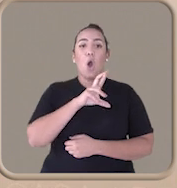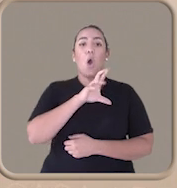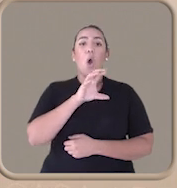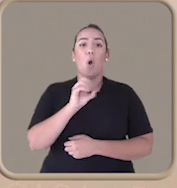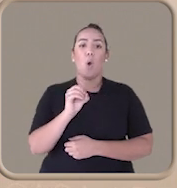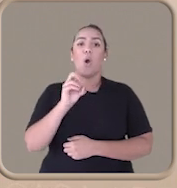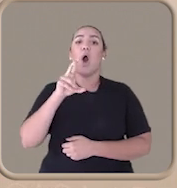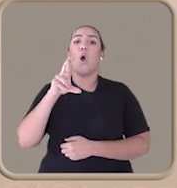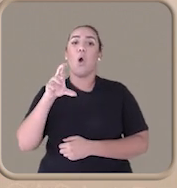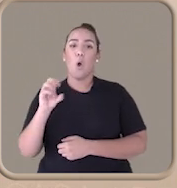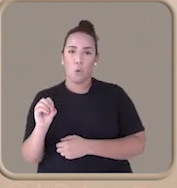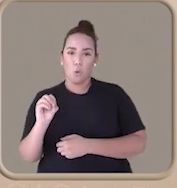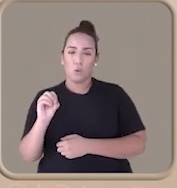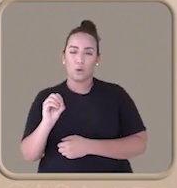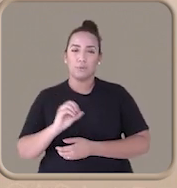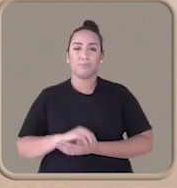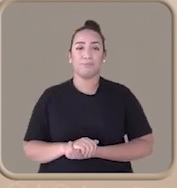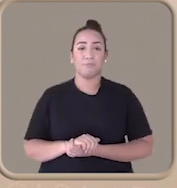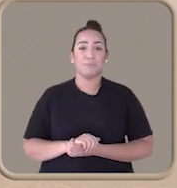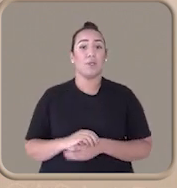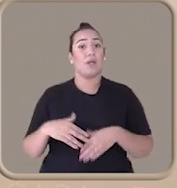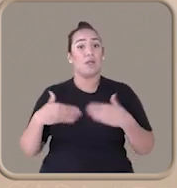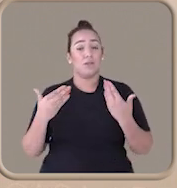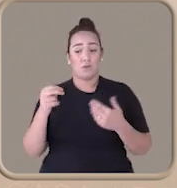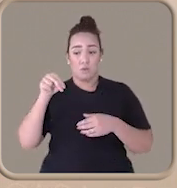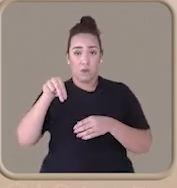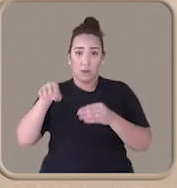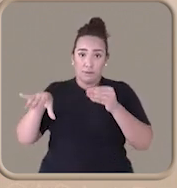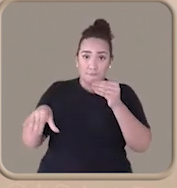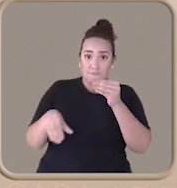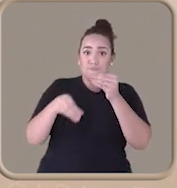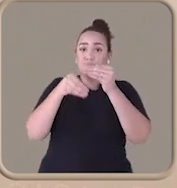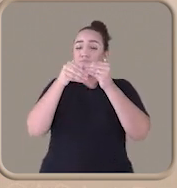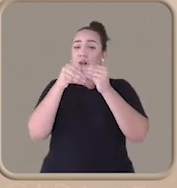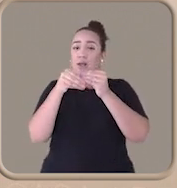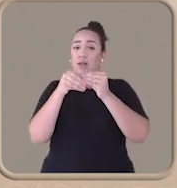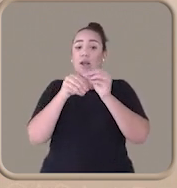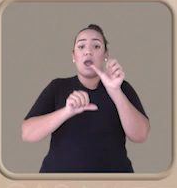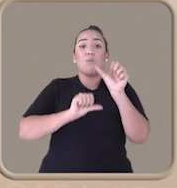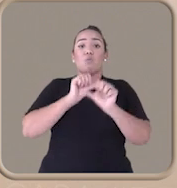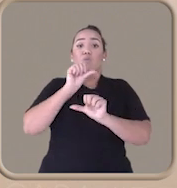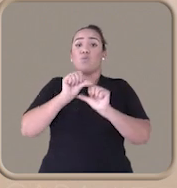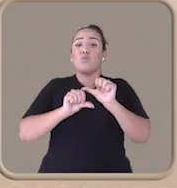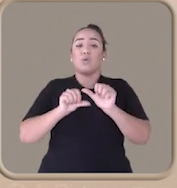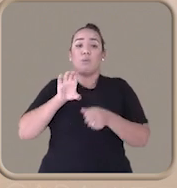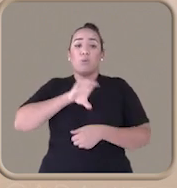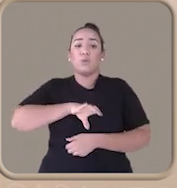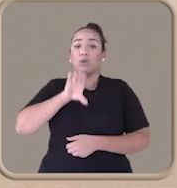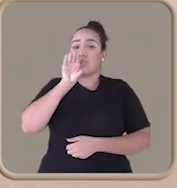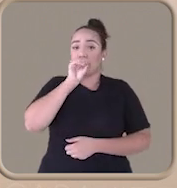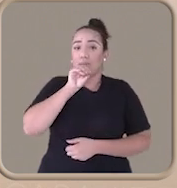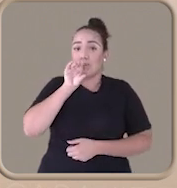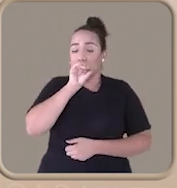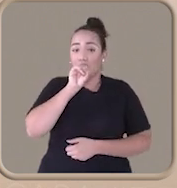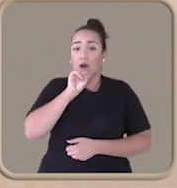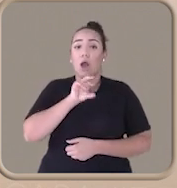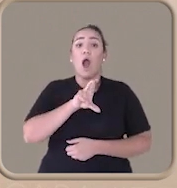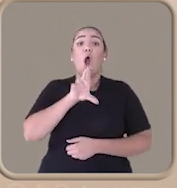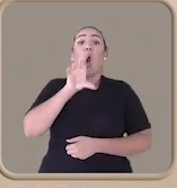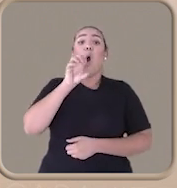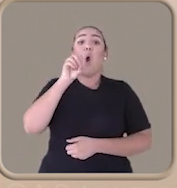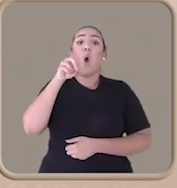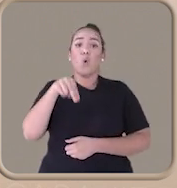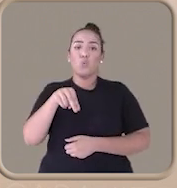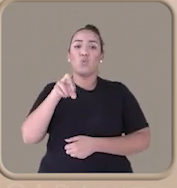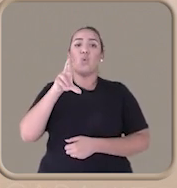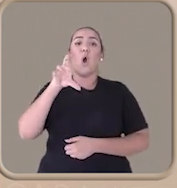ro-ro. E então, acrescentamos a letra N, que muda a forma como pronunciamos. Vamos juntos?